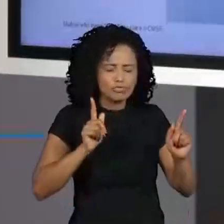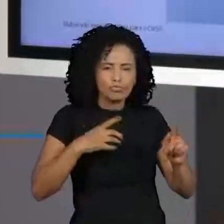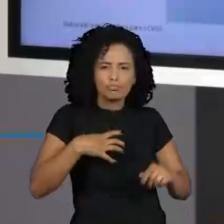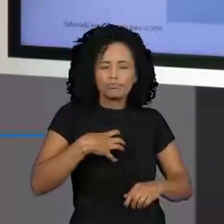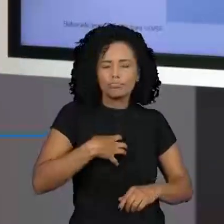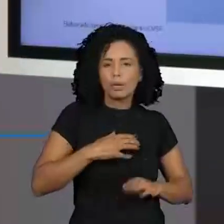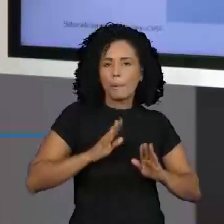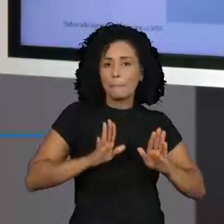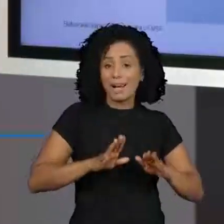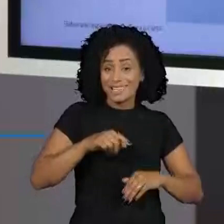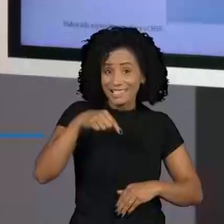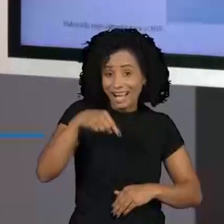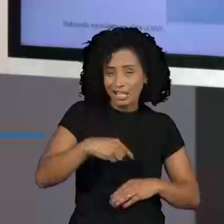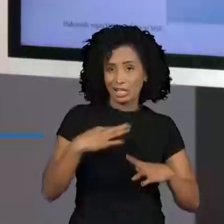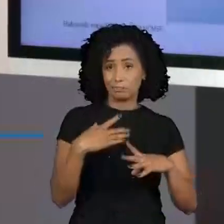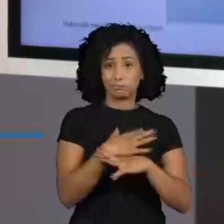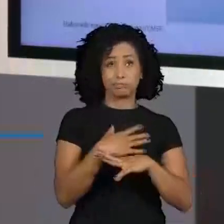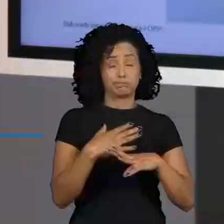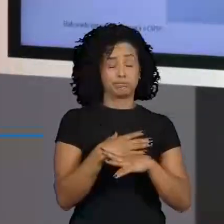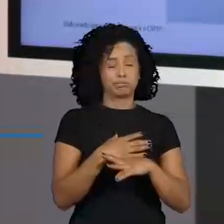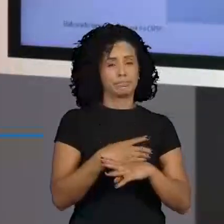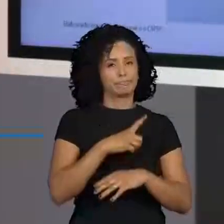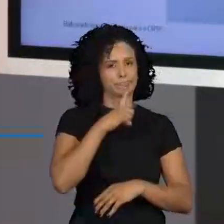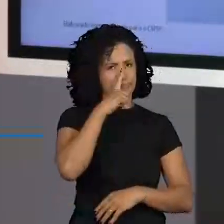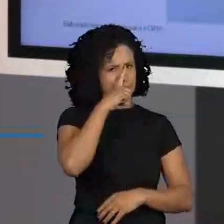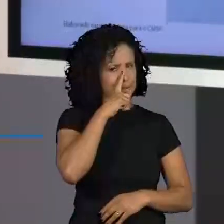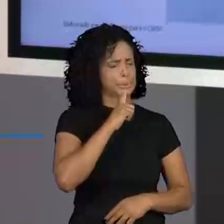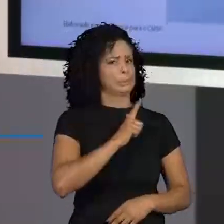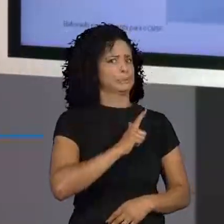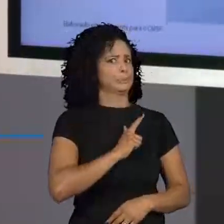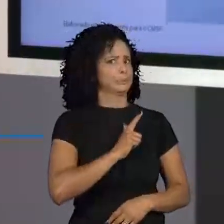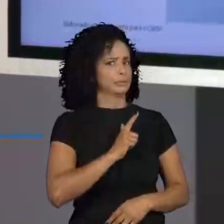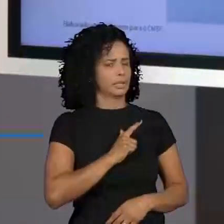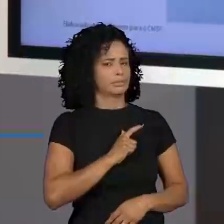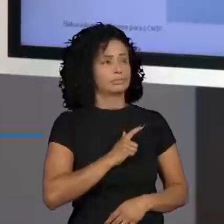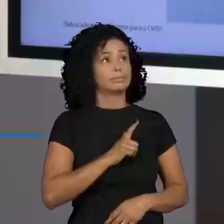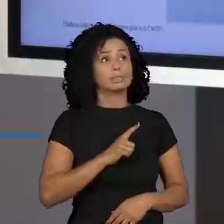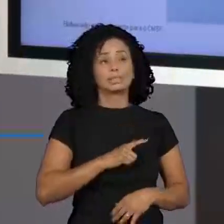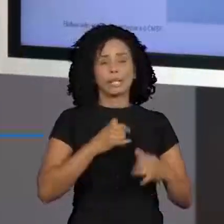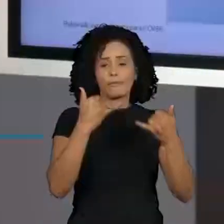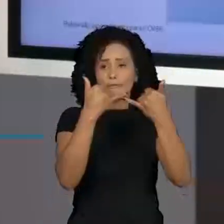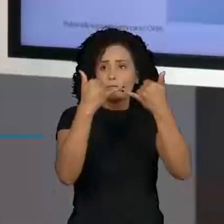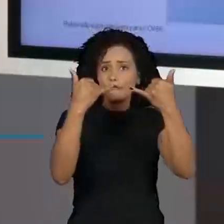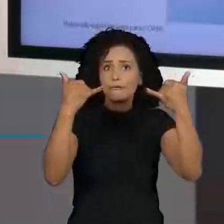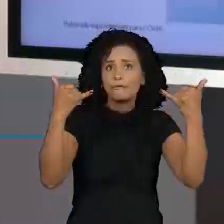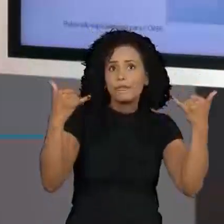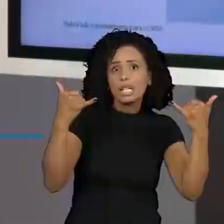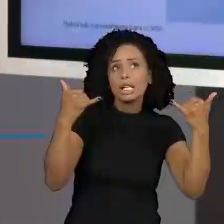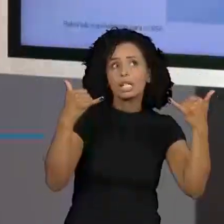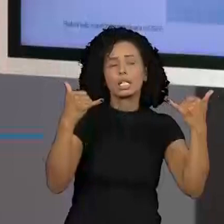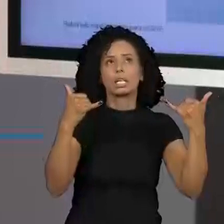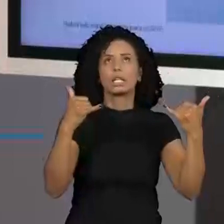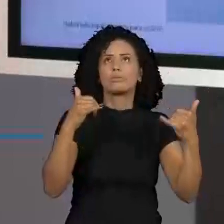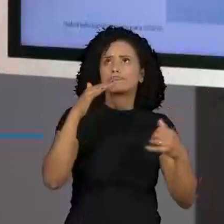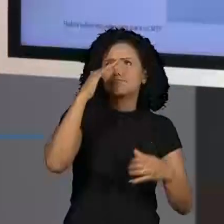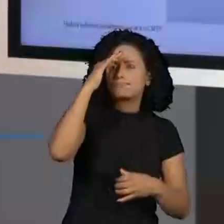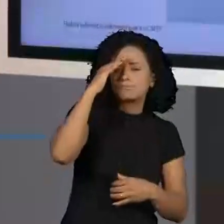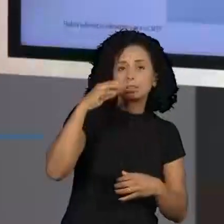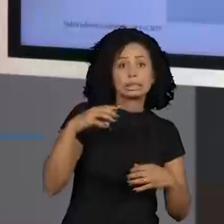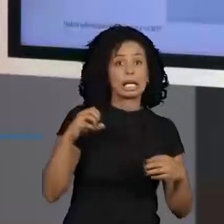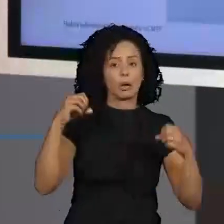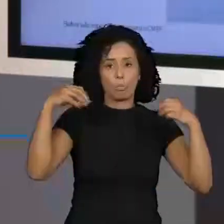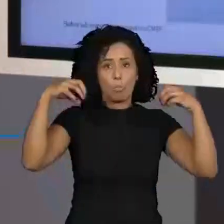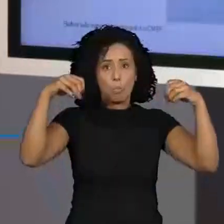grandes cidades ele se torna um perigo, por vários motivos. Os fios que tem nas ruas, então o fio